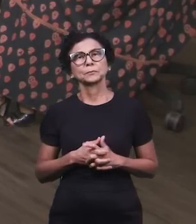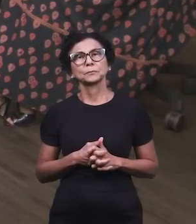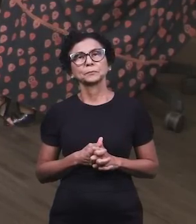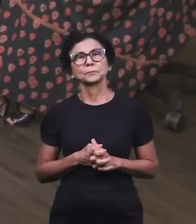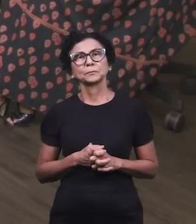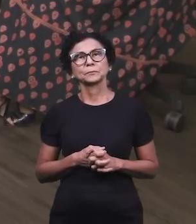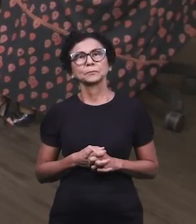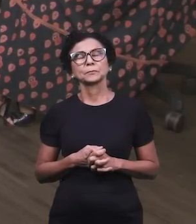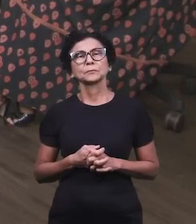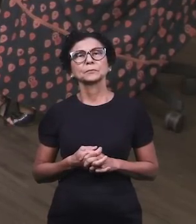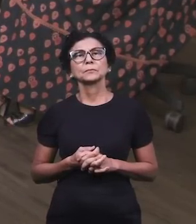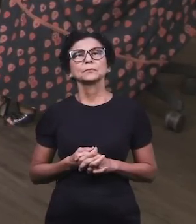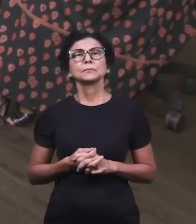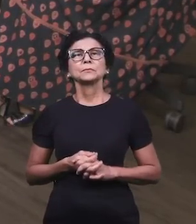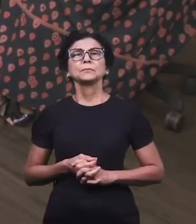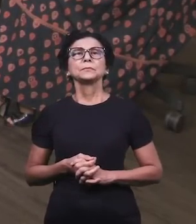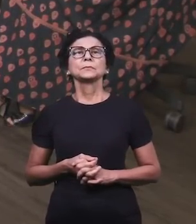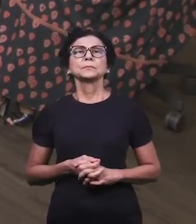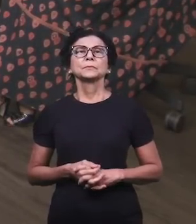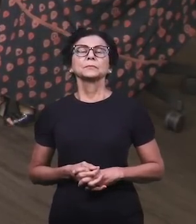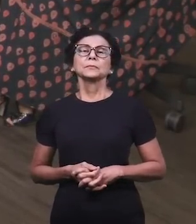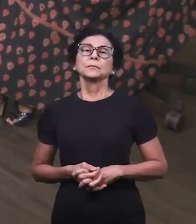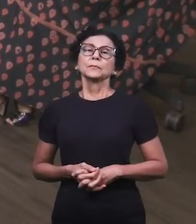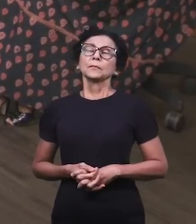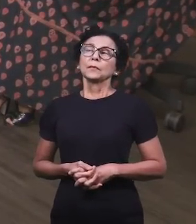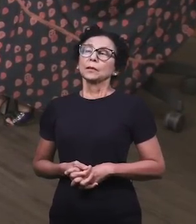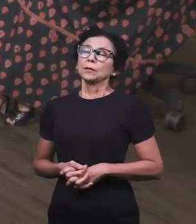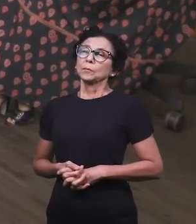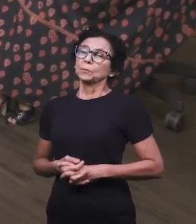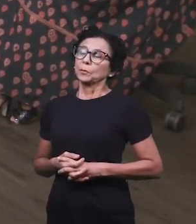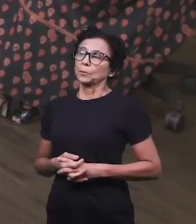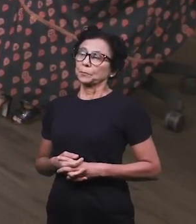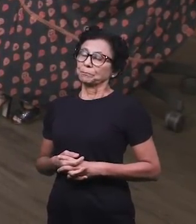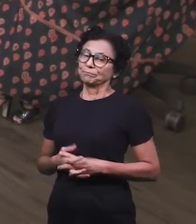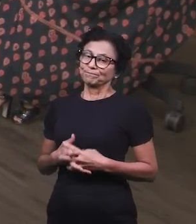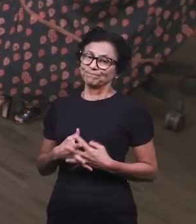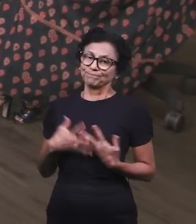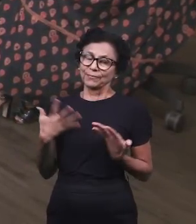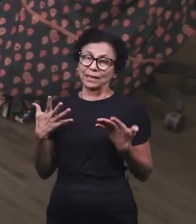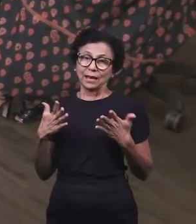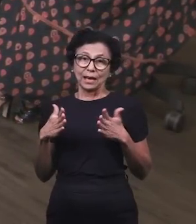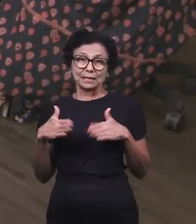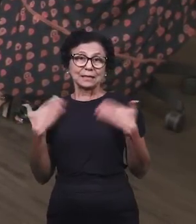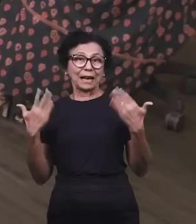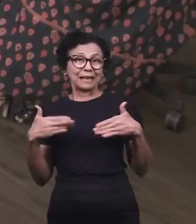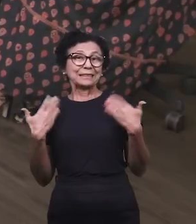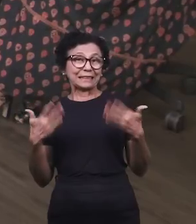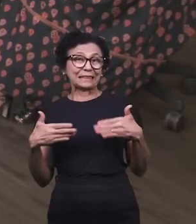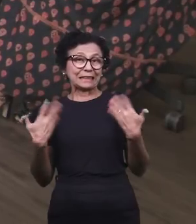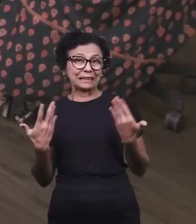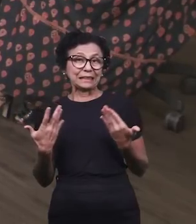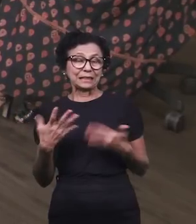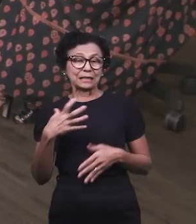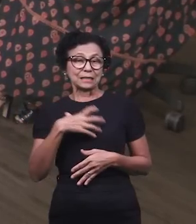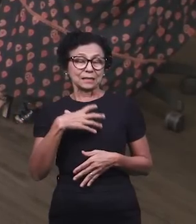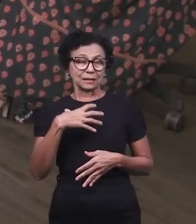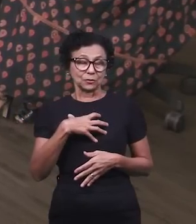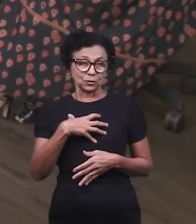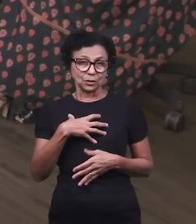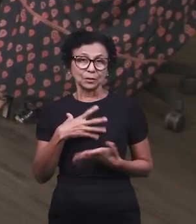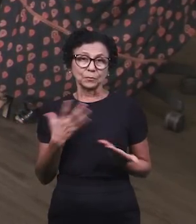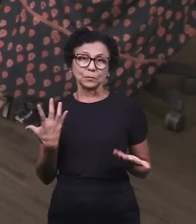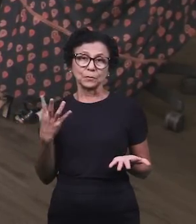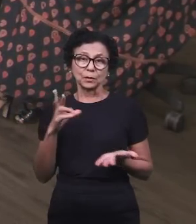Olha, Caio, esta alegria, ela naturalmente que ela é a alegria da salvação. Então, é resultado de uma